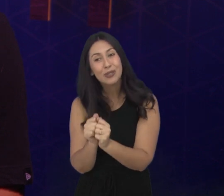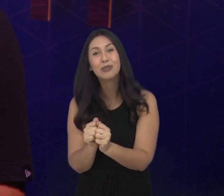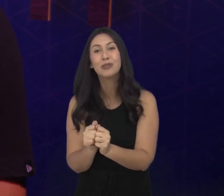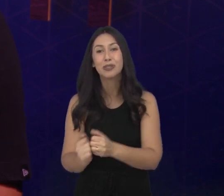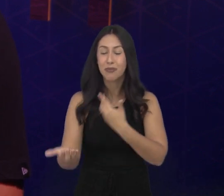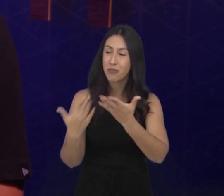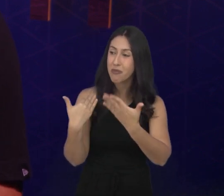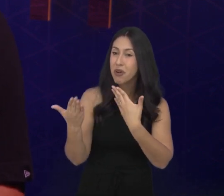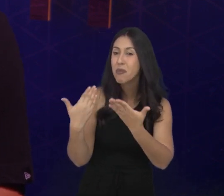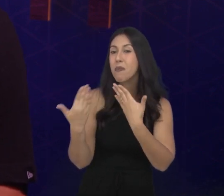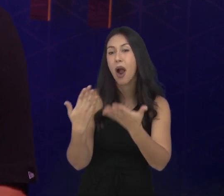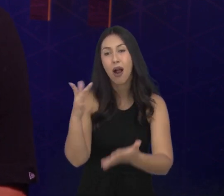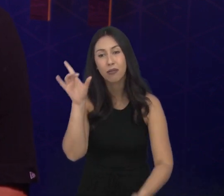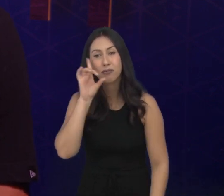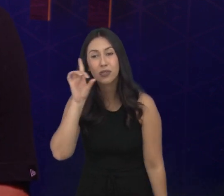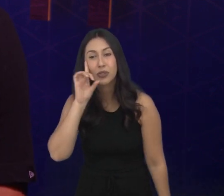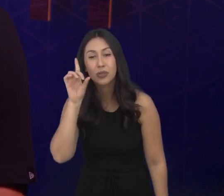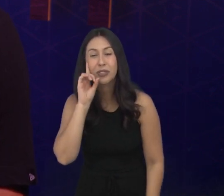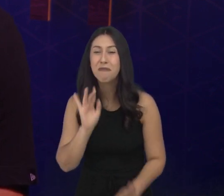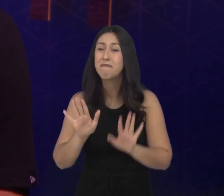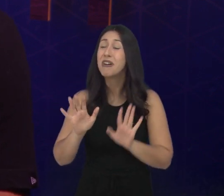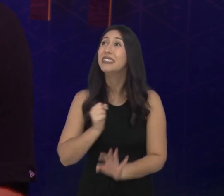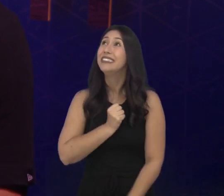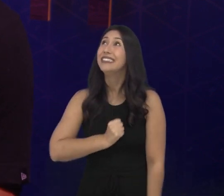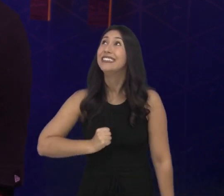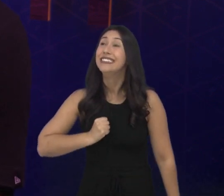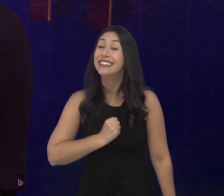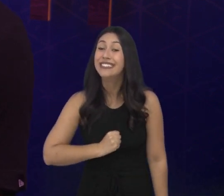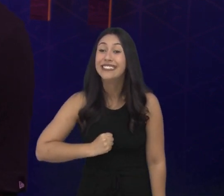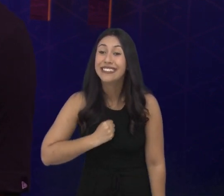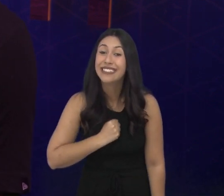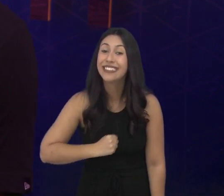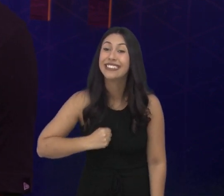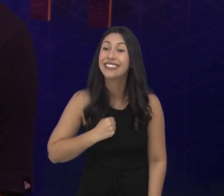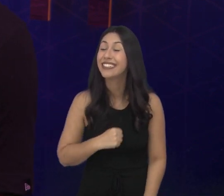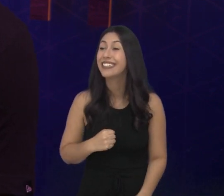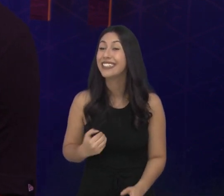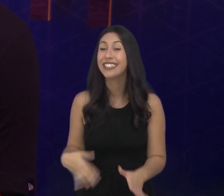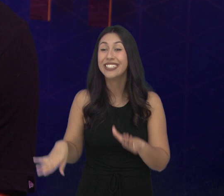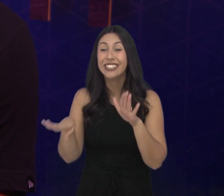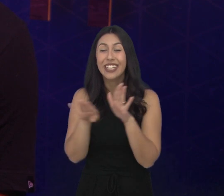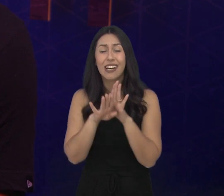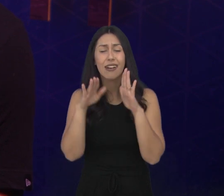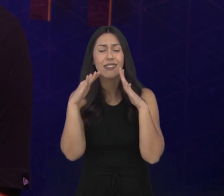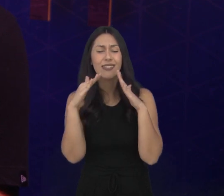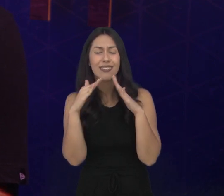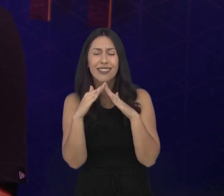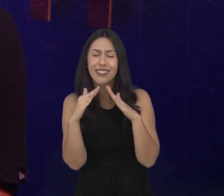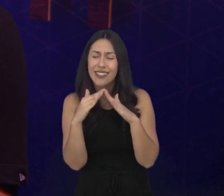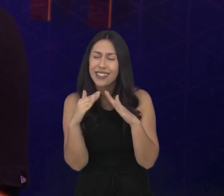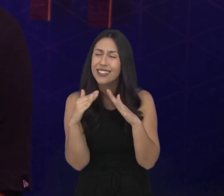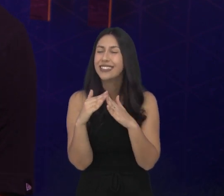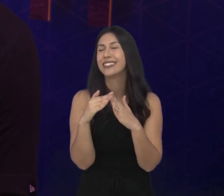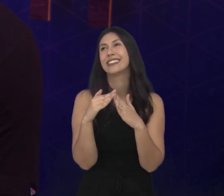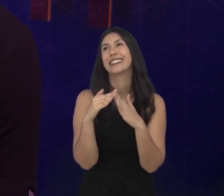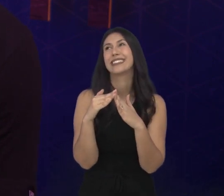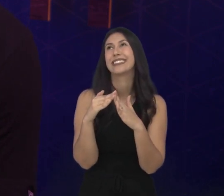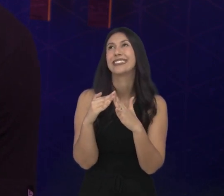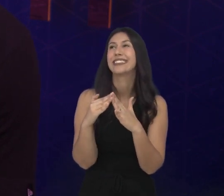coisa com eles, falo com eles diariamente. Mas dá uma saudade, sabe, de chegar em